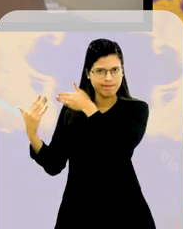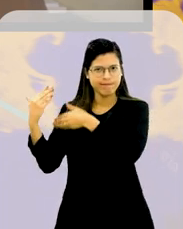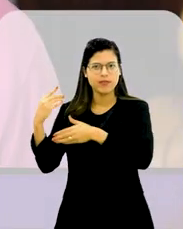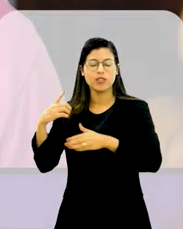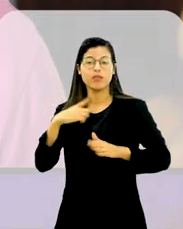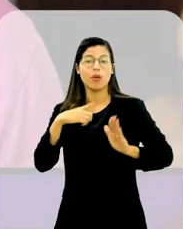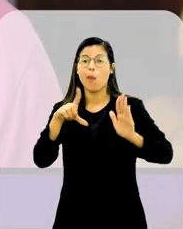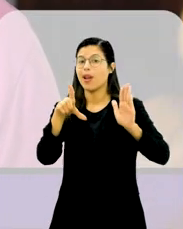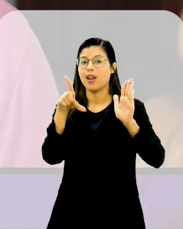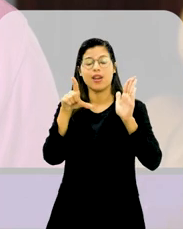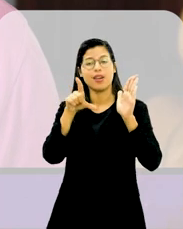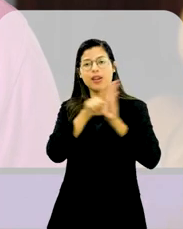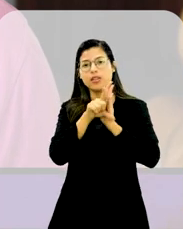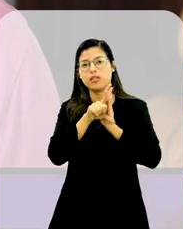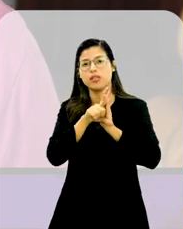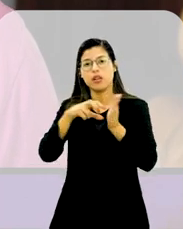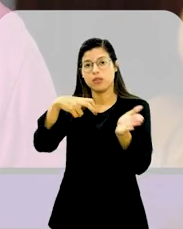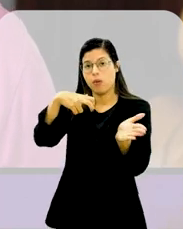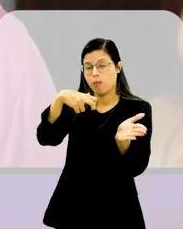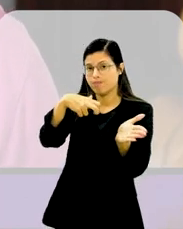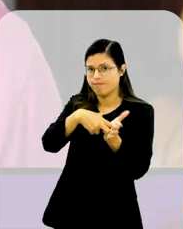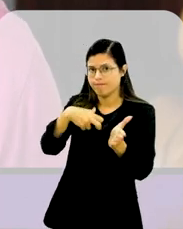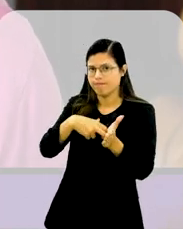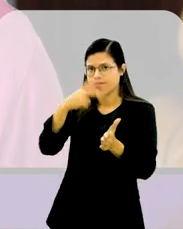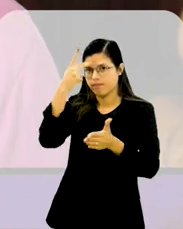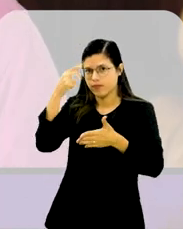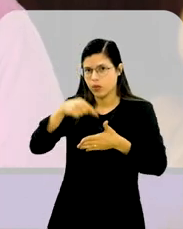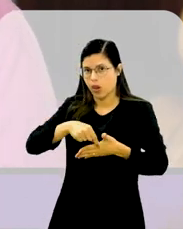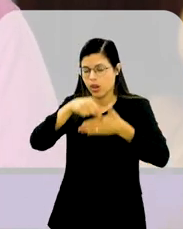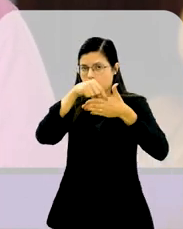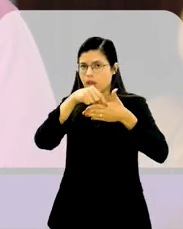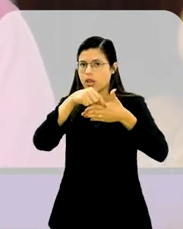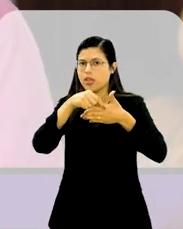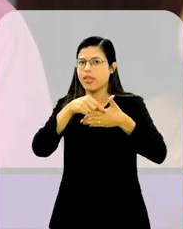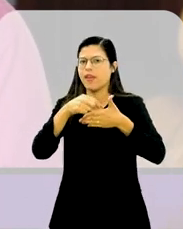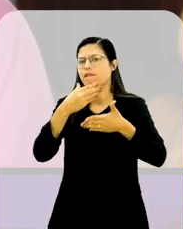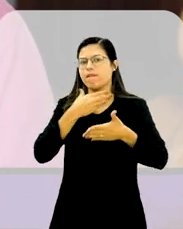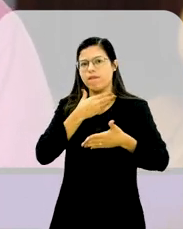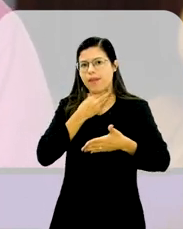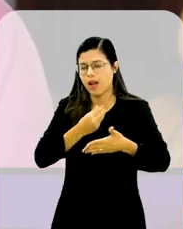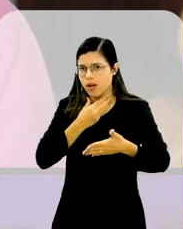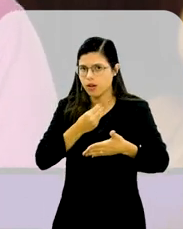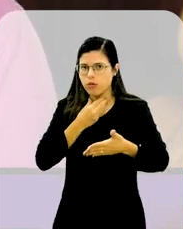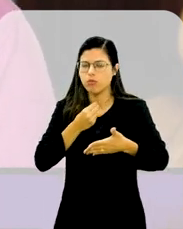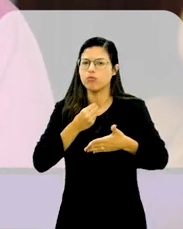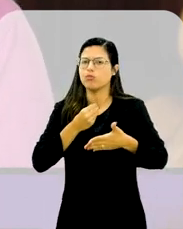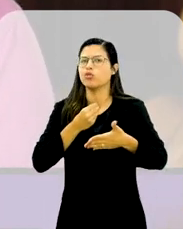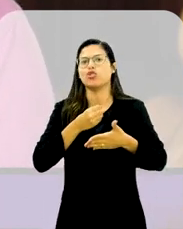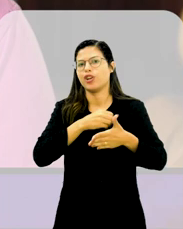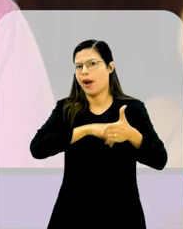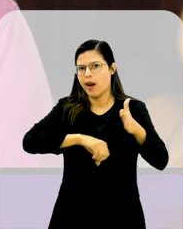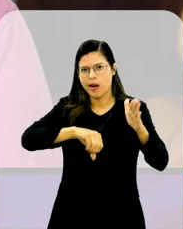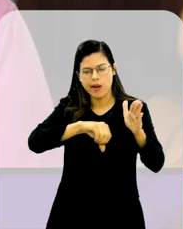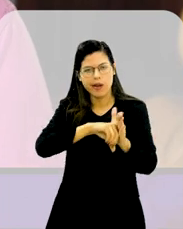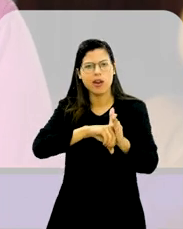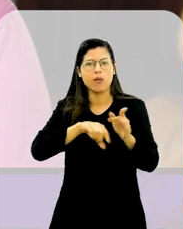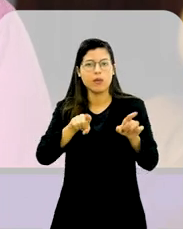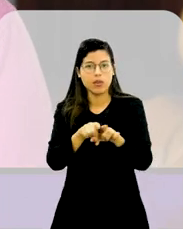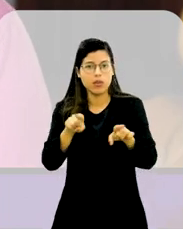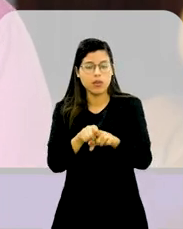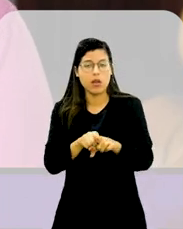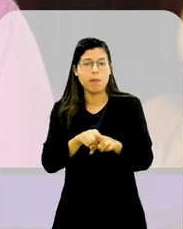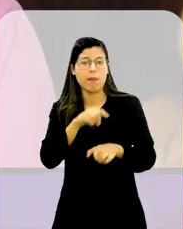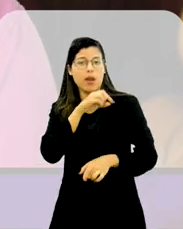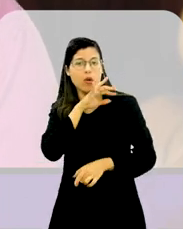atrás tivéssemos uma legislação para punir o Malu dirigente por gestão fraudulenta